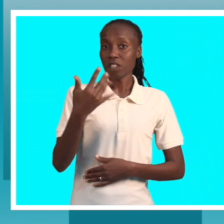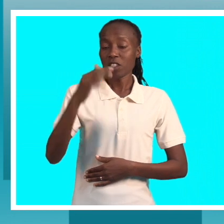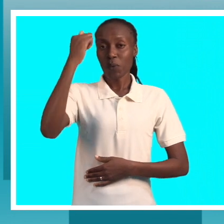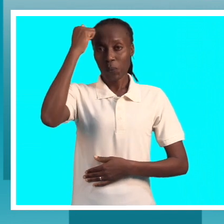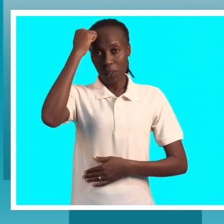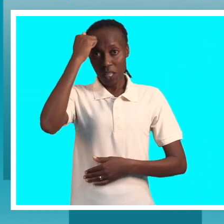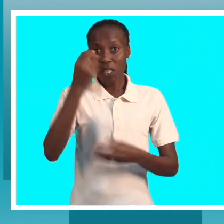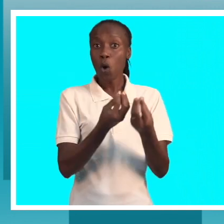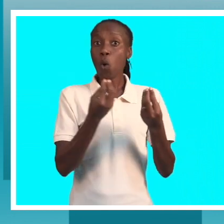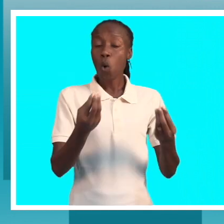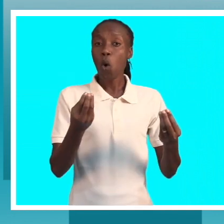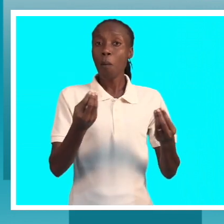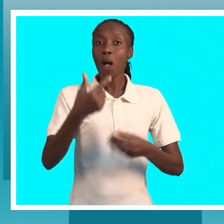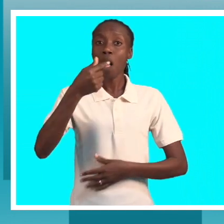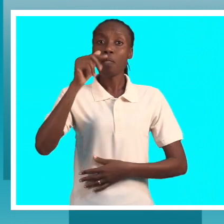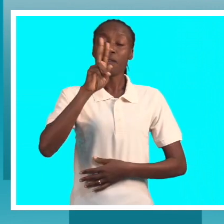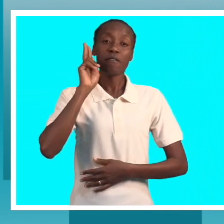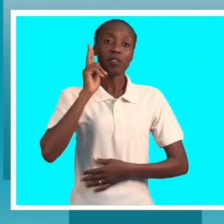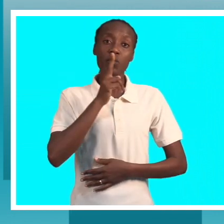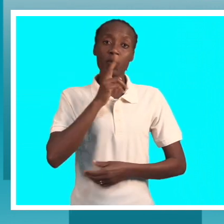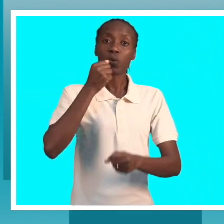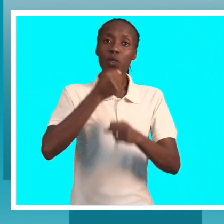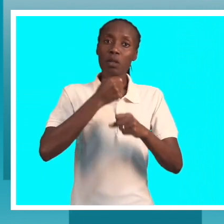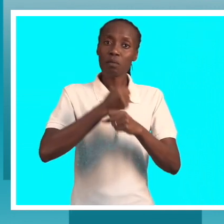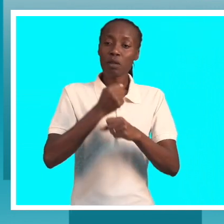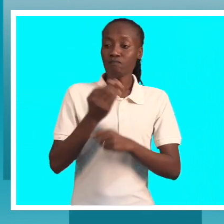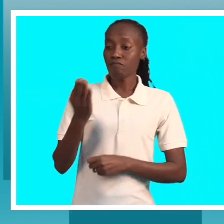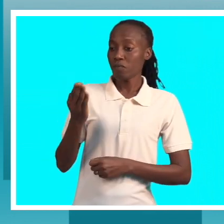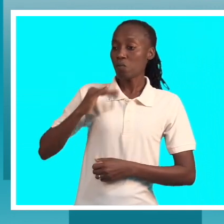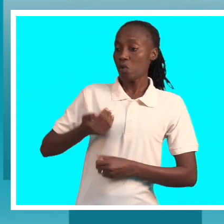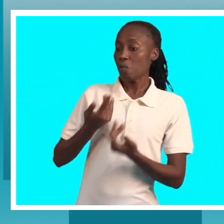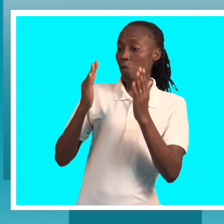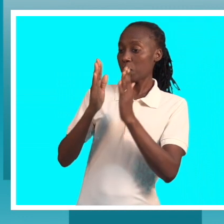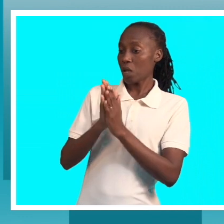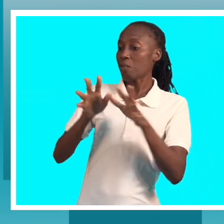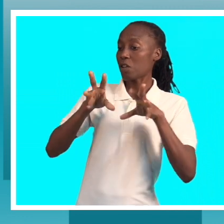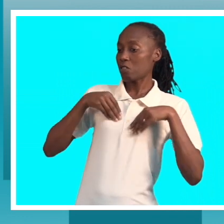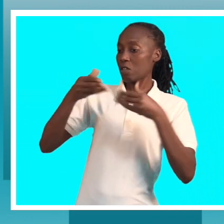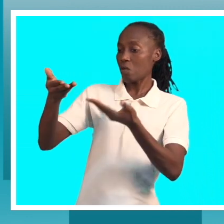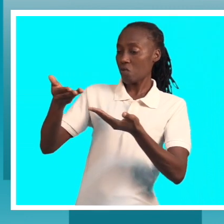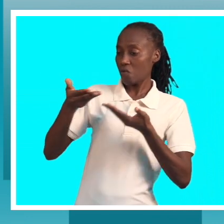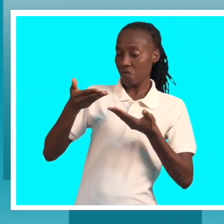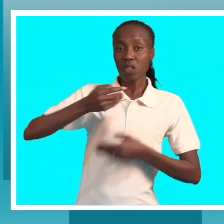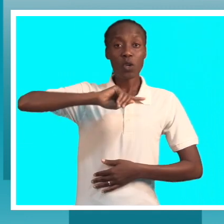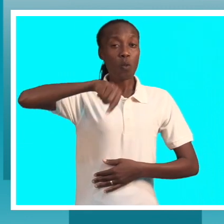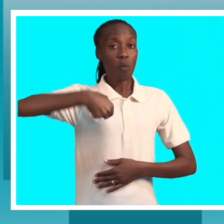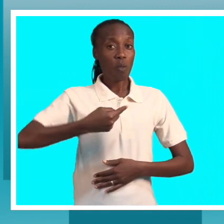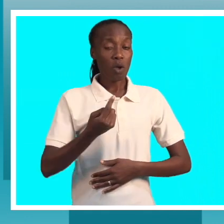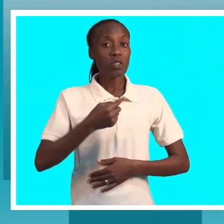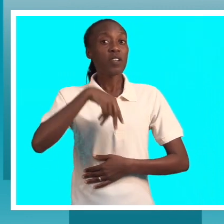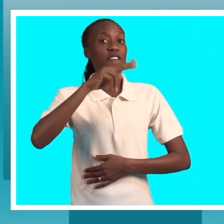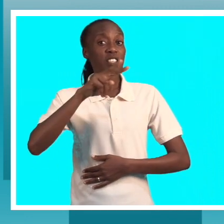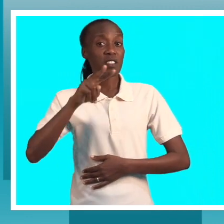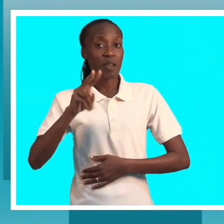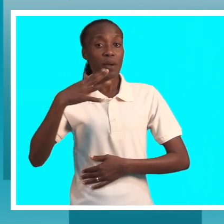também demos a conhecer como é que a TV Surdo tem trabalhado. Tanuxa, muito obrigado por ter aceito o nosso